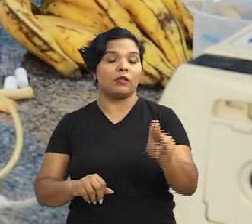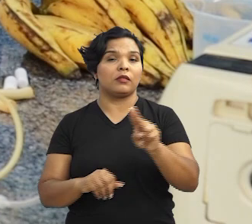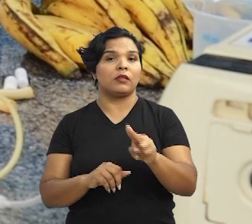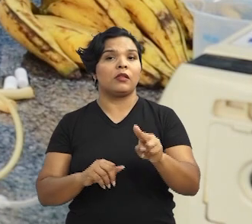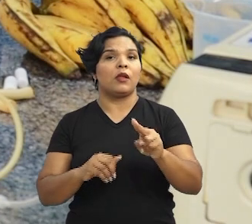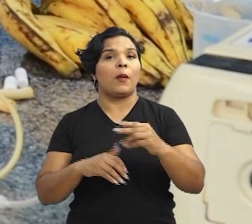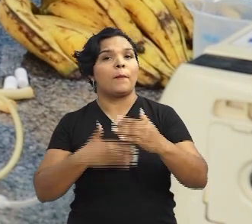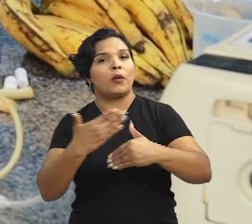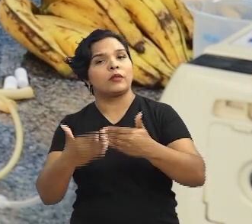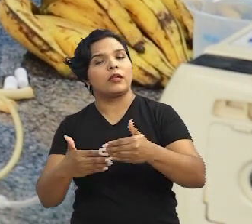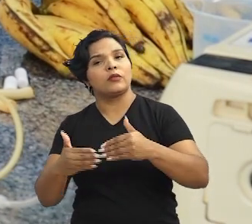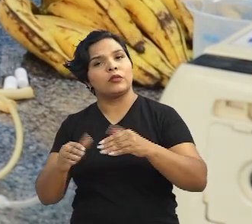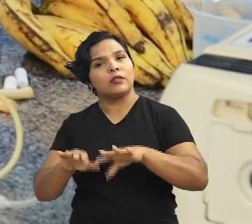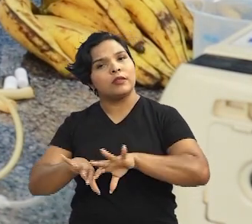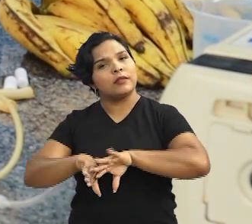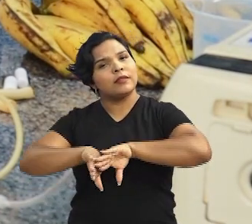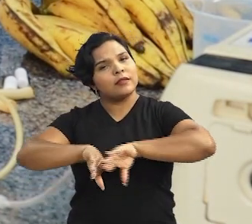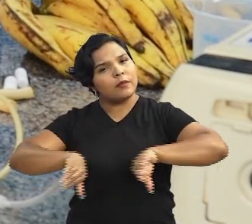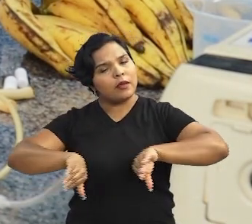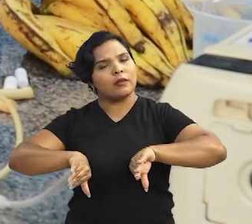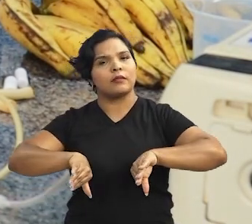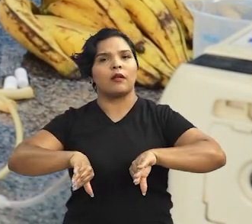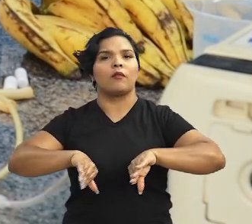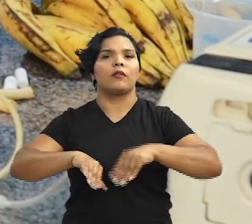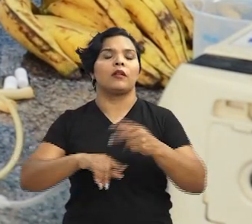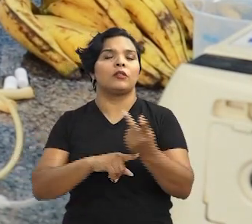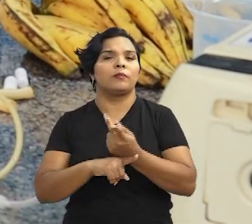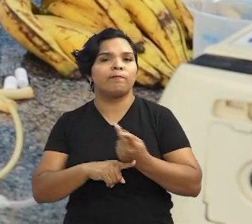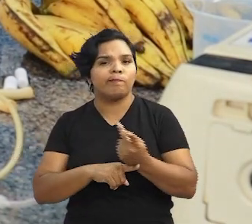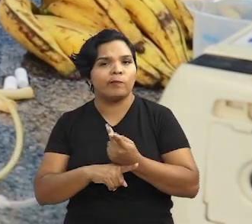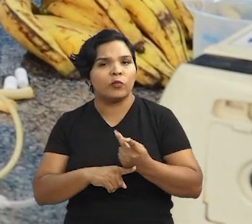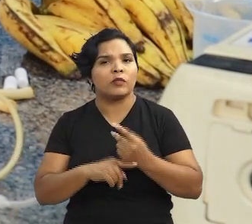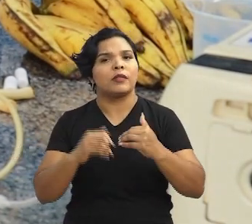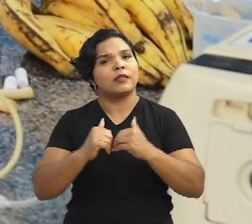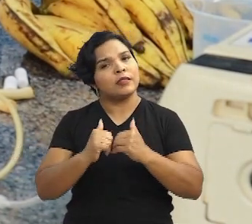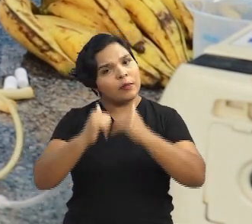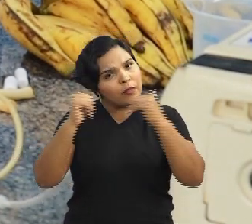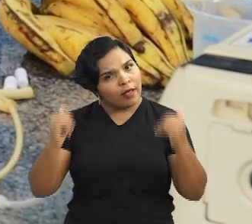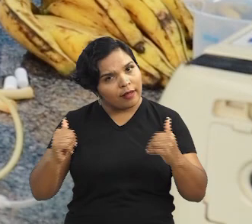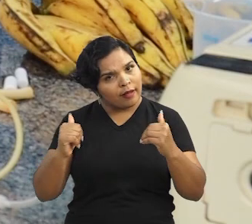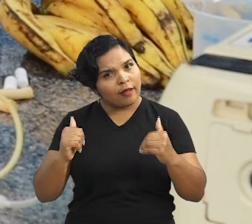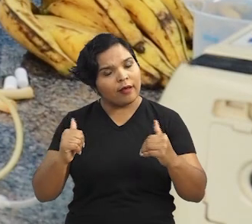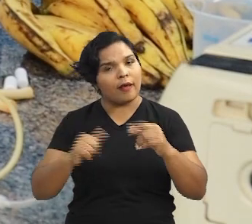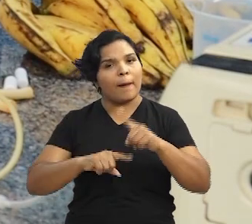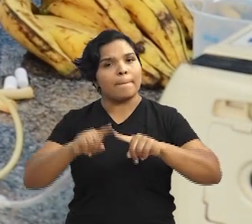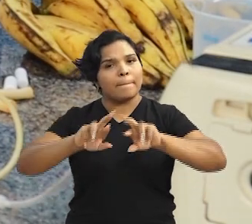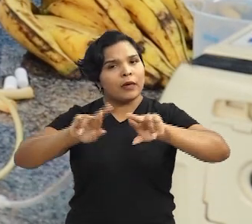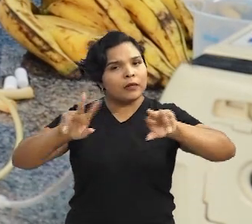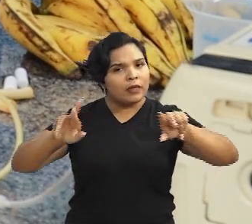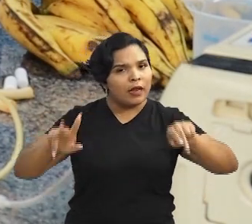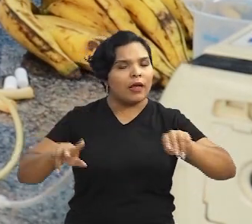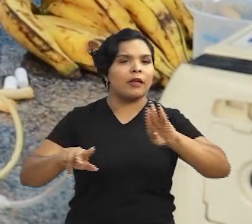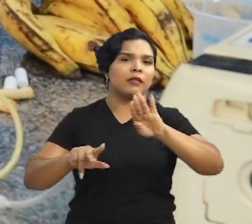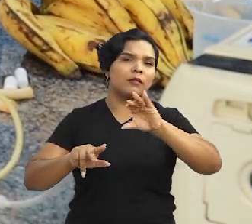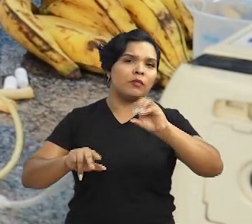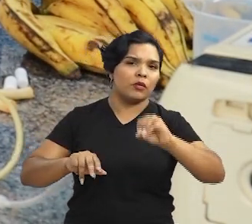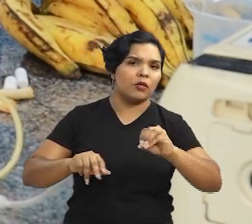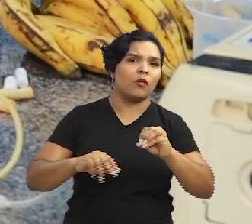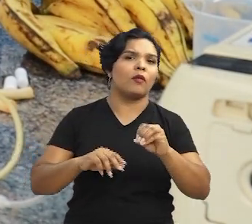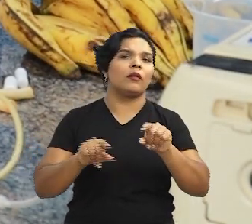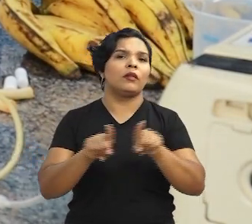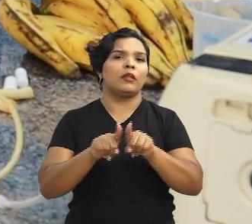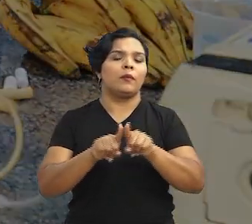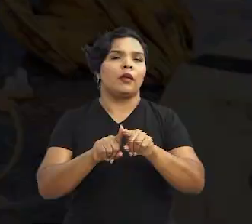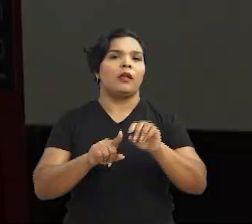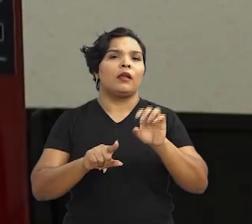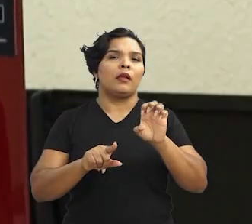usados em processos de separação, tá? Onde a gente normalmente busca separar compostos, né, biocompostos,